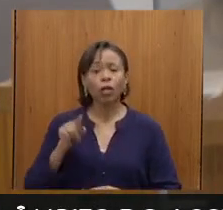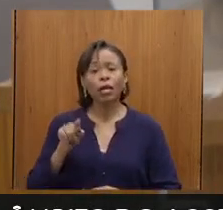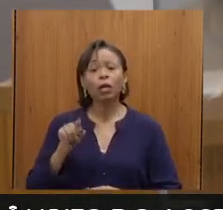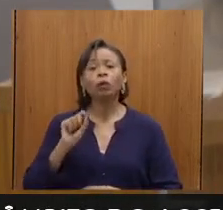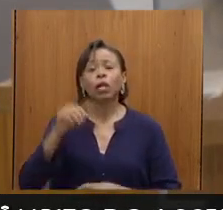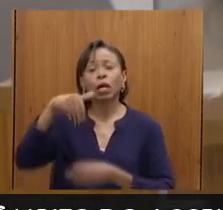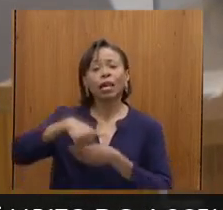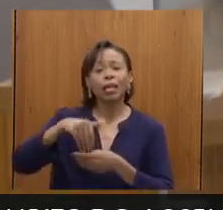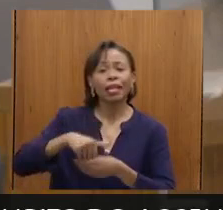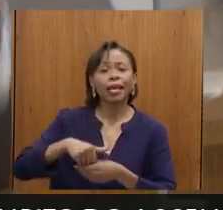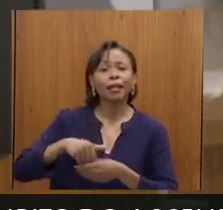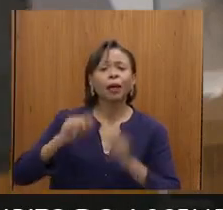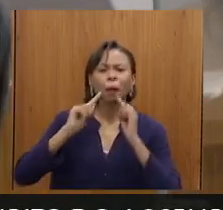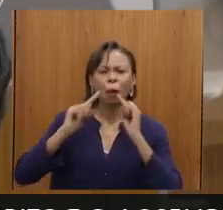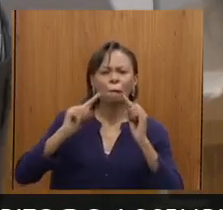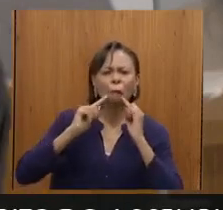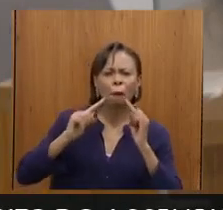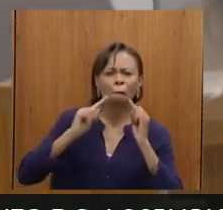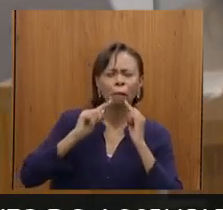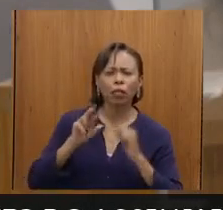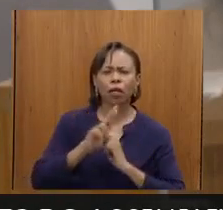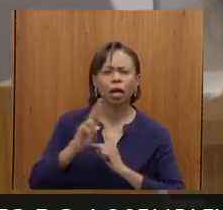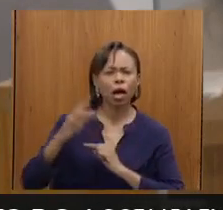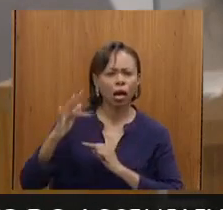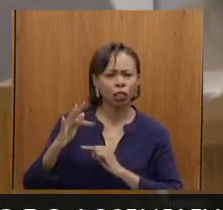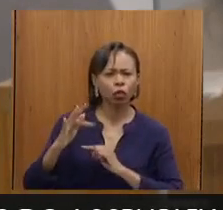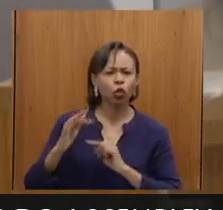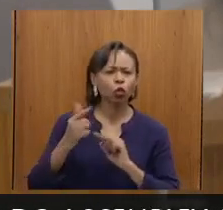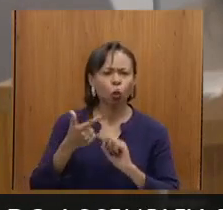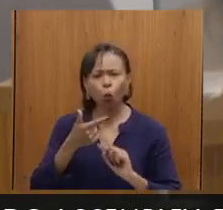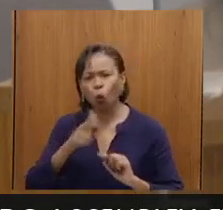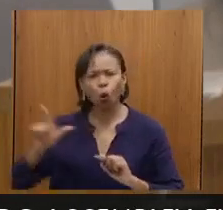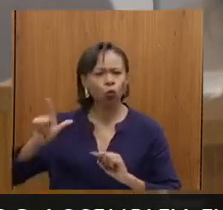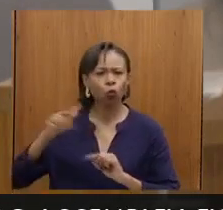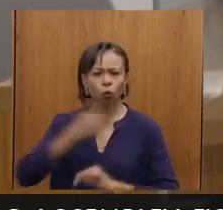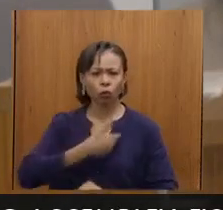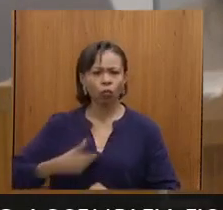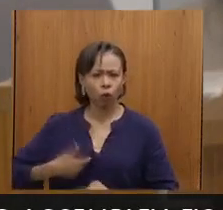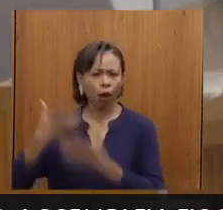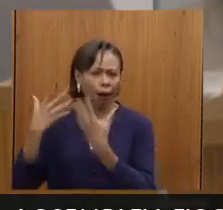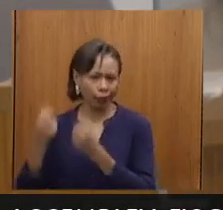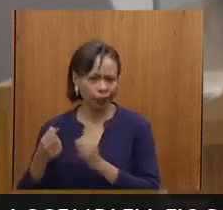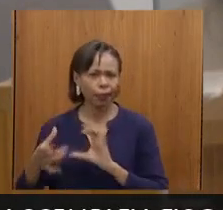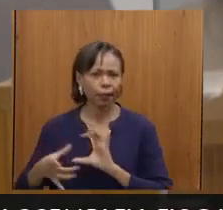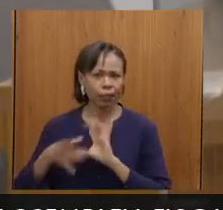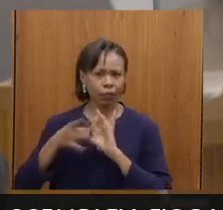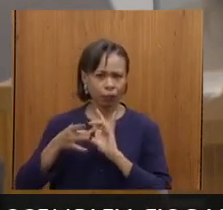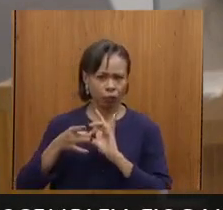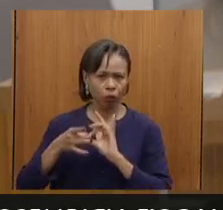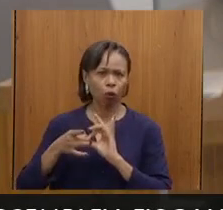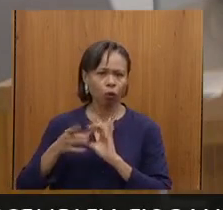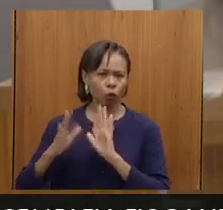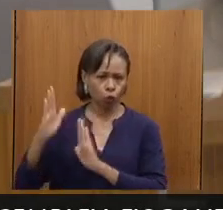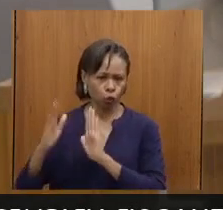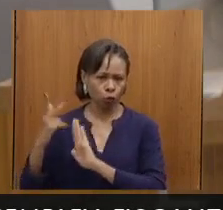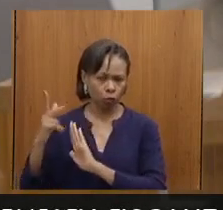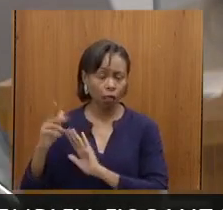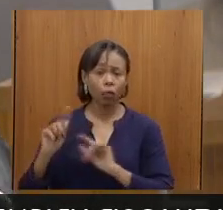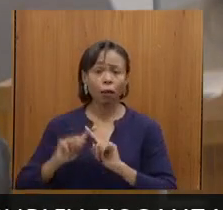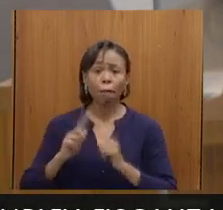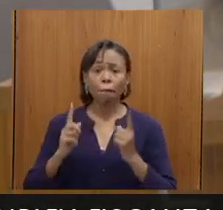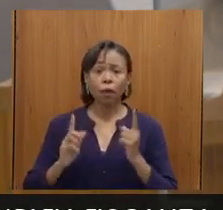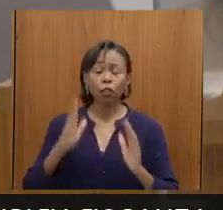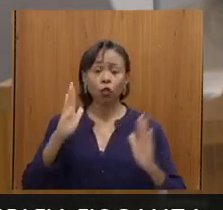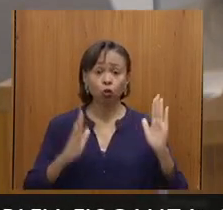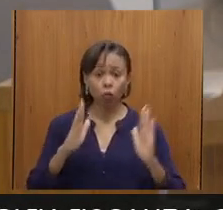o regime de recuperação fiscal que o antigo governador havia feito a adesão no seu mandato. Porém, durante